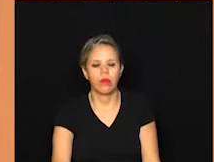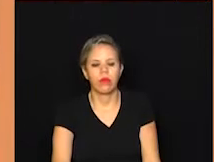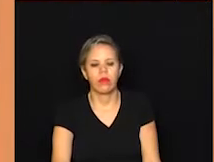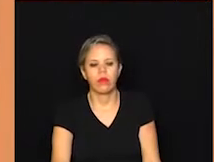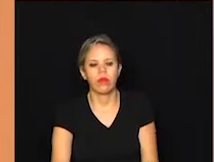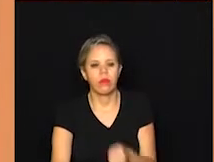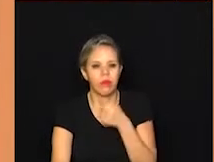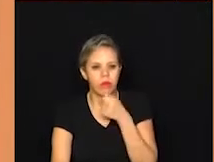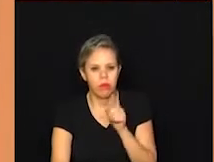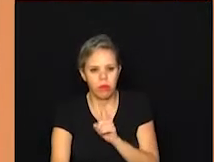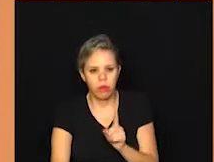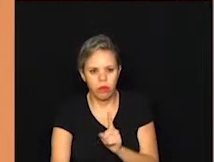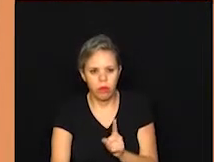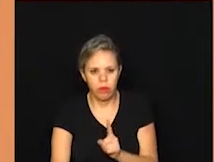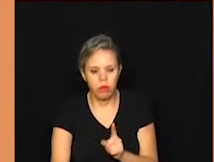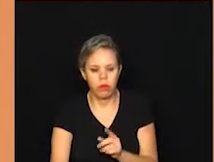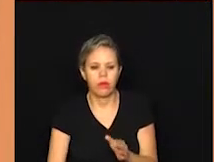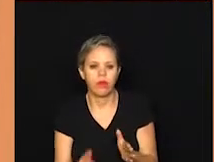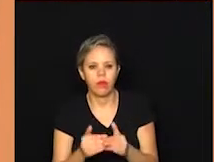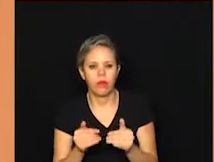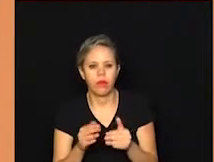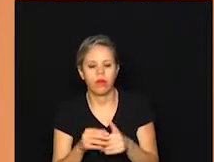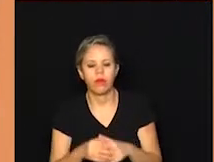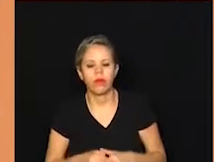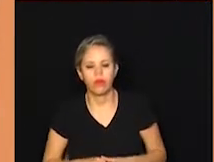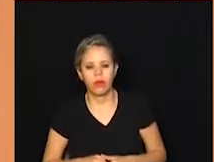não. Mas eu vou pedir aqui